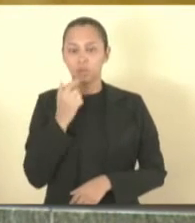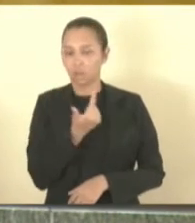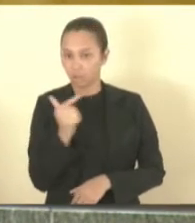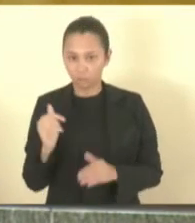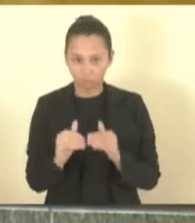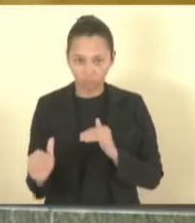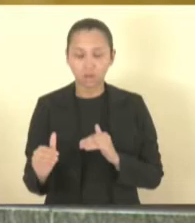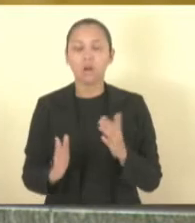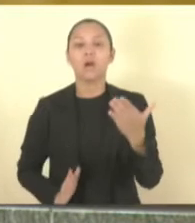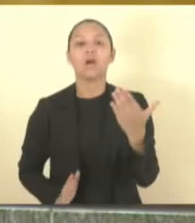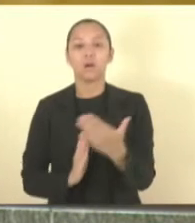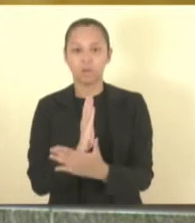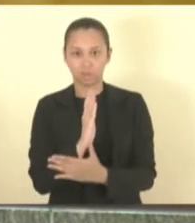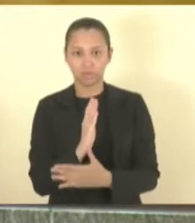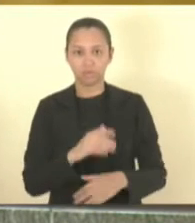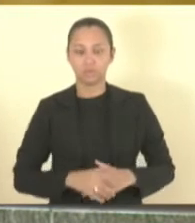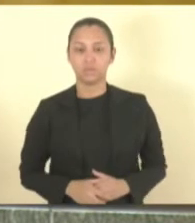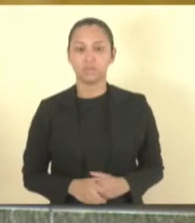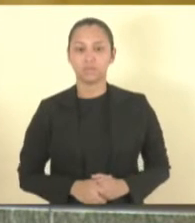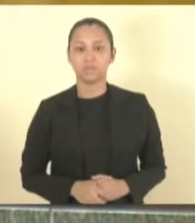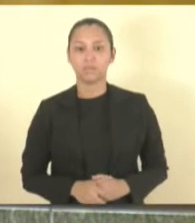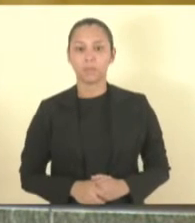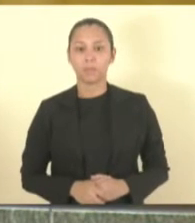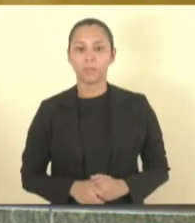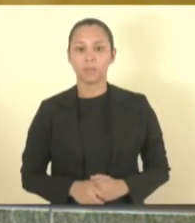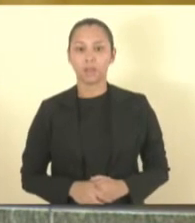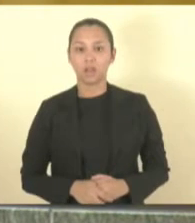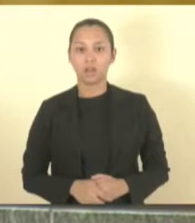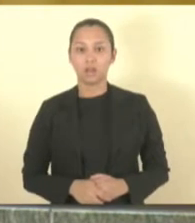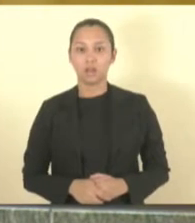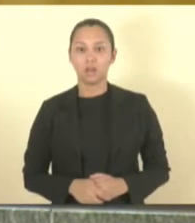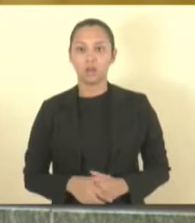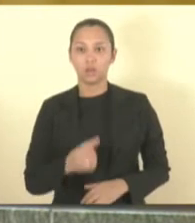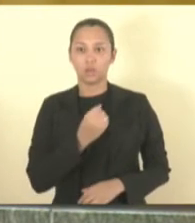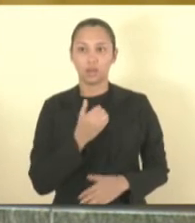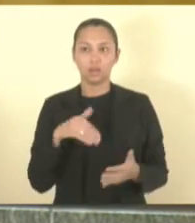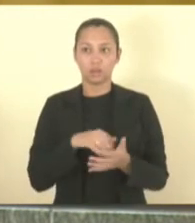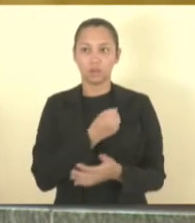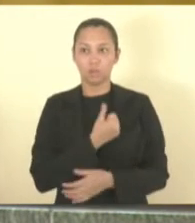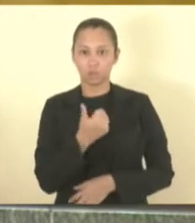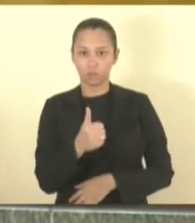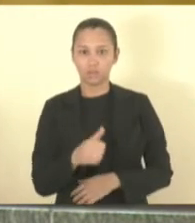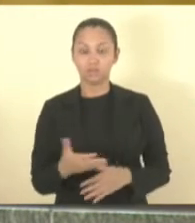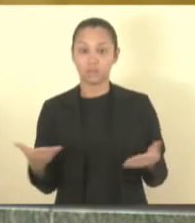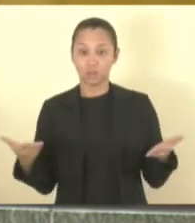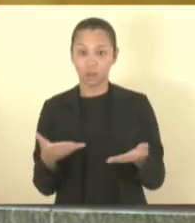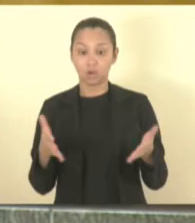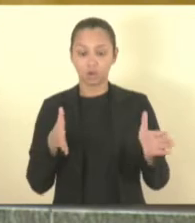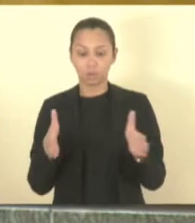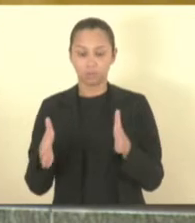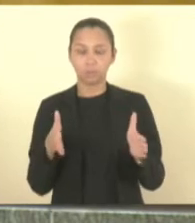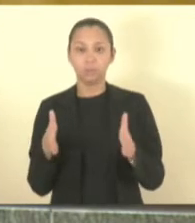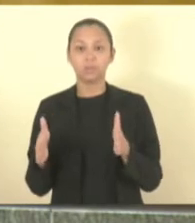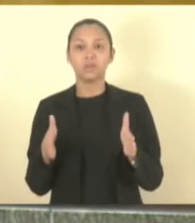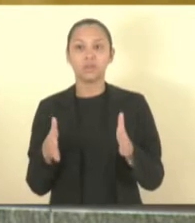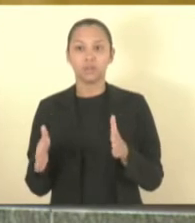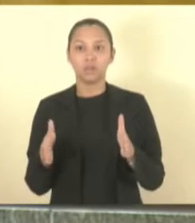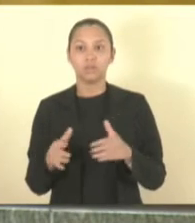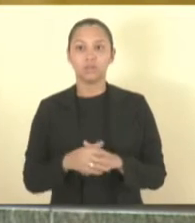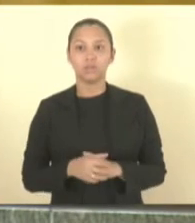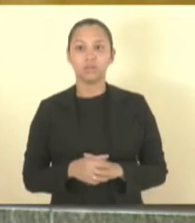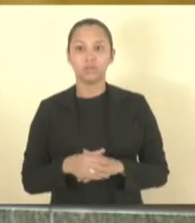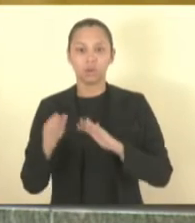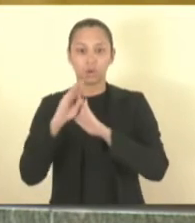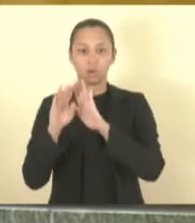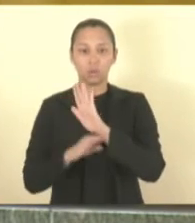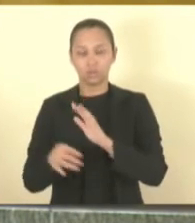contrários, fica aprovado as indicações até o item 11. Passamos agora à fase da